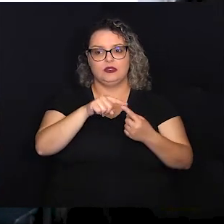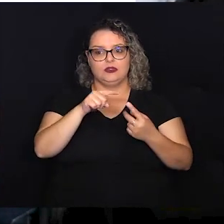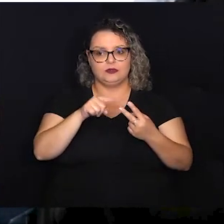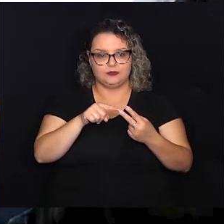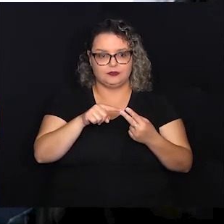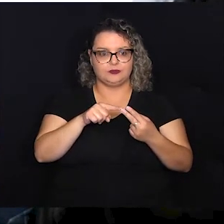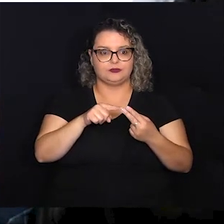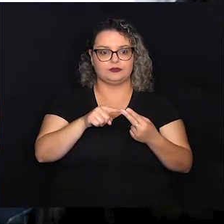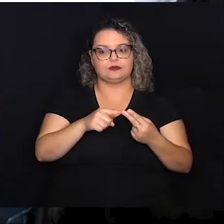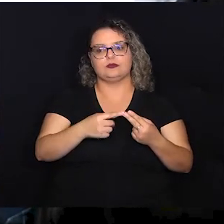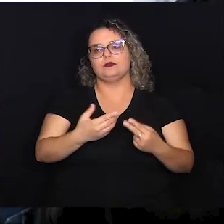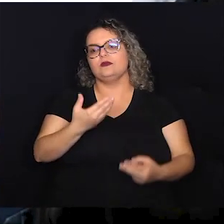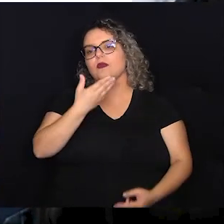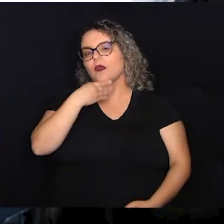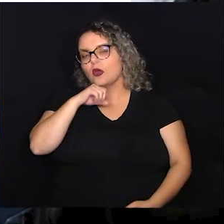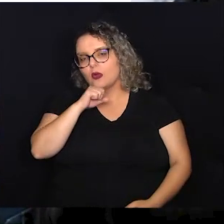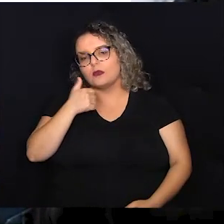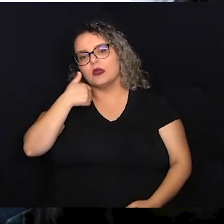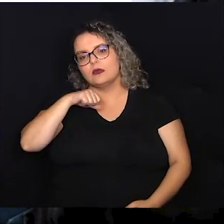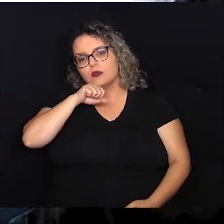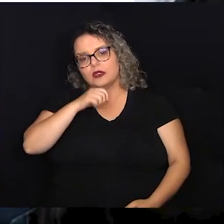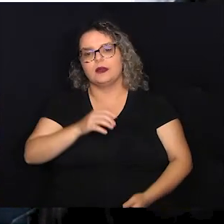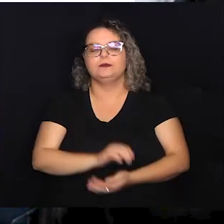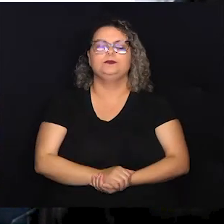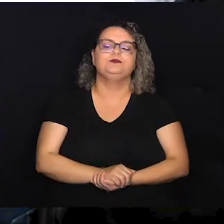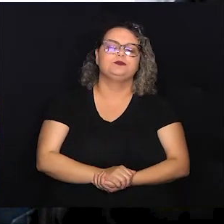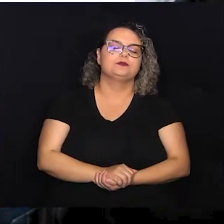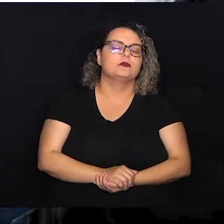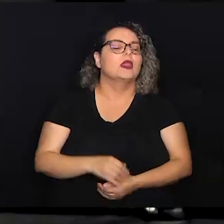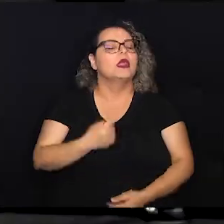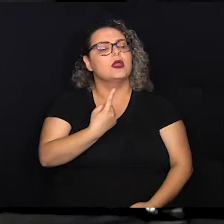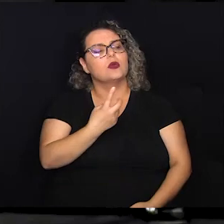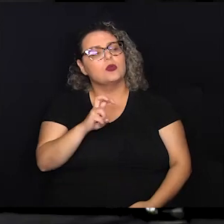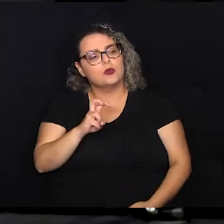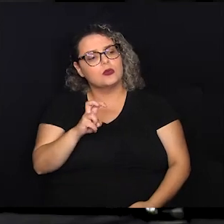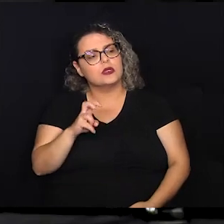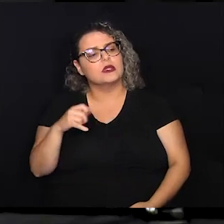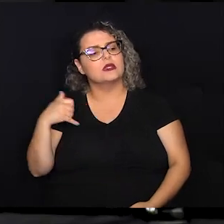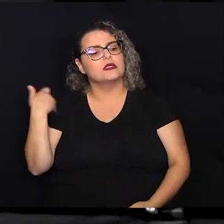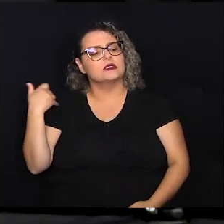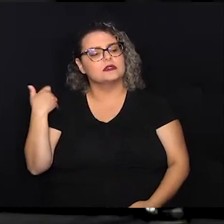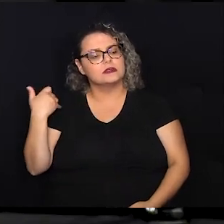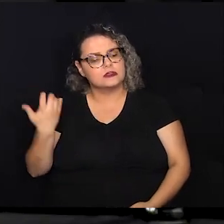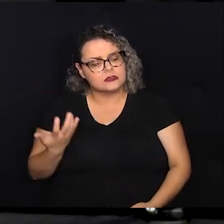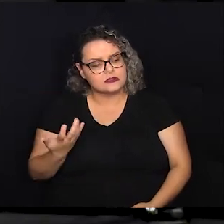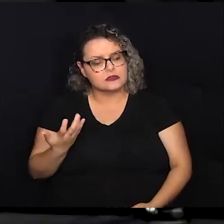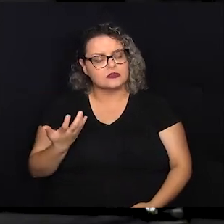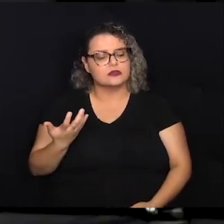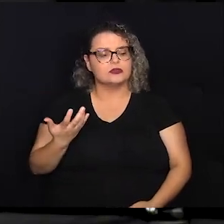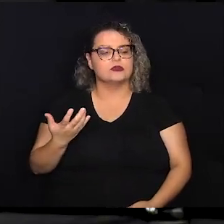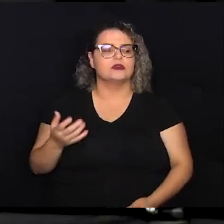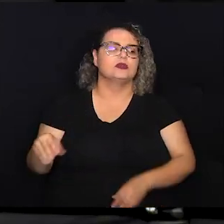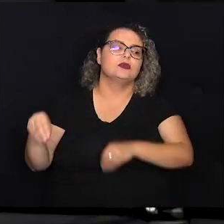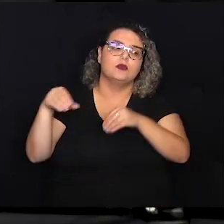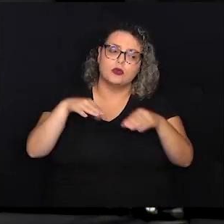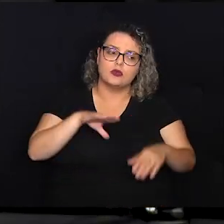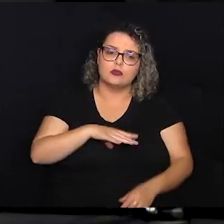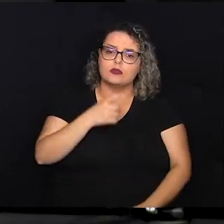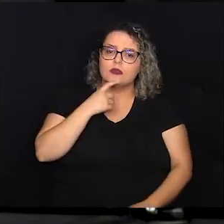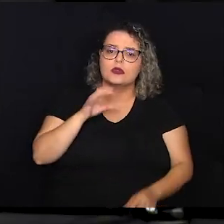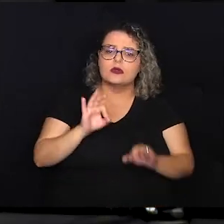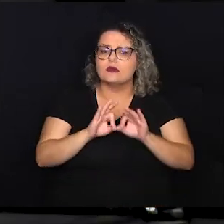irmãos, somos 2 casais. Certo. E naquela ocasião, com 15 anos, quando você veio para Campinas com a sua